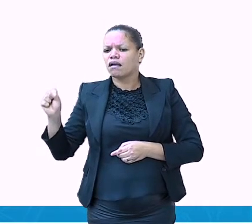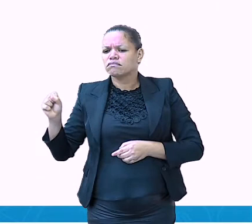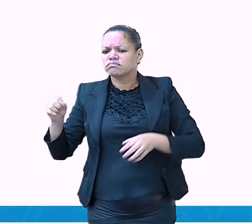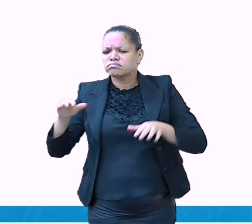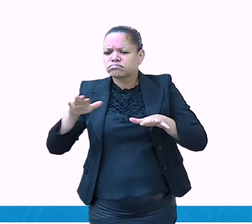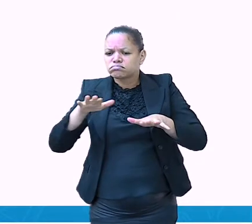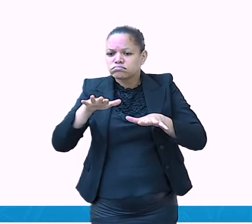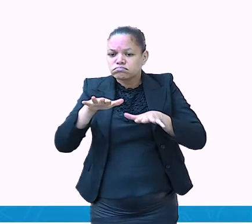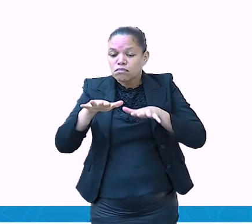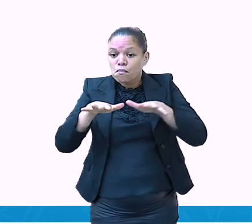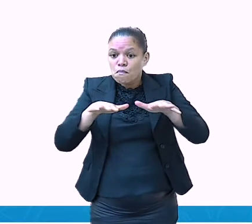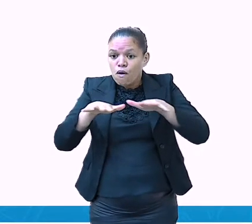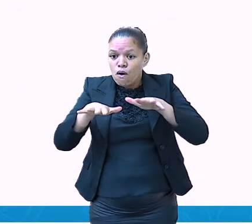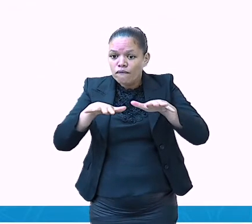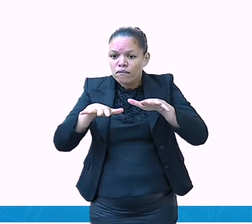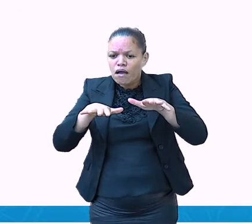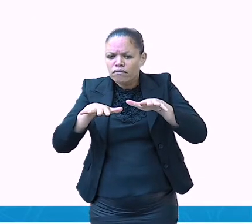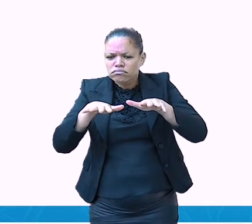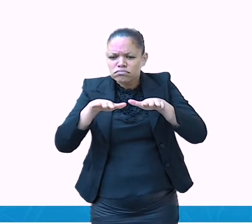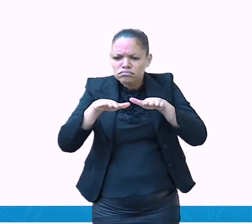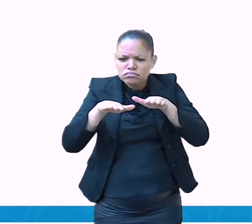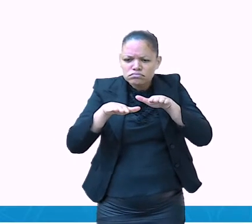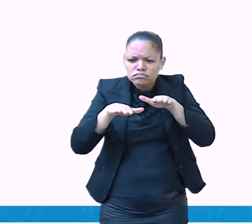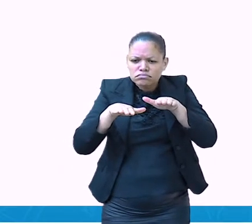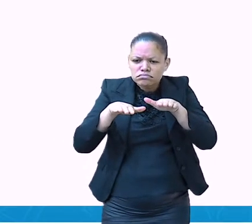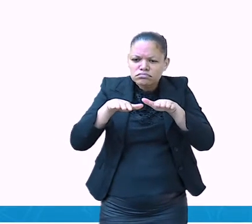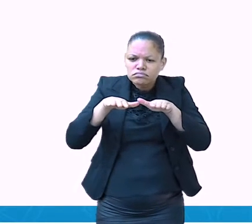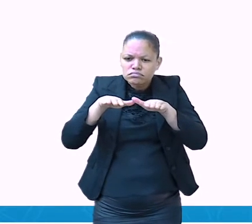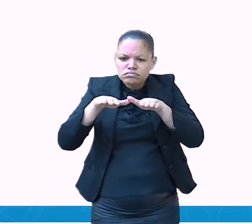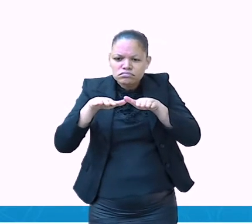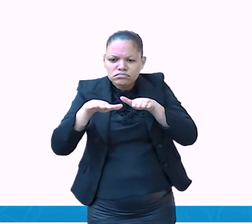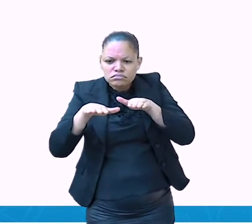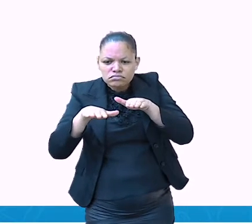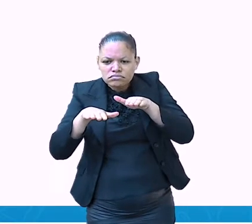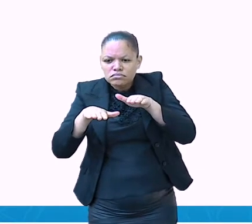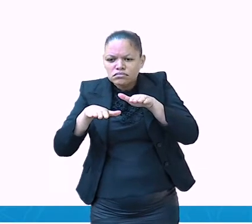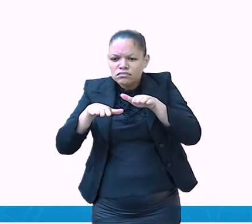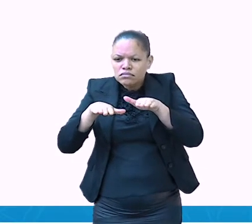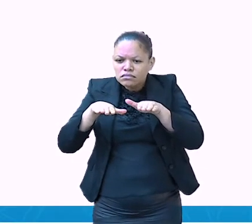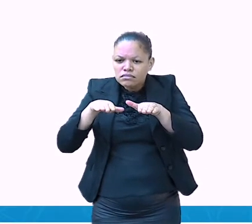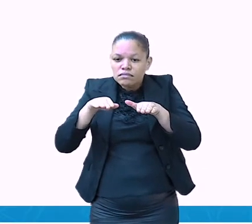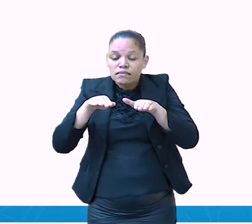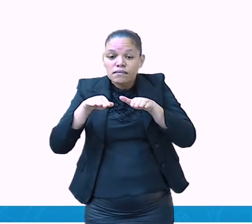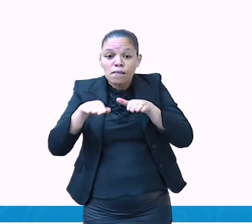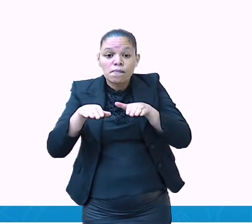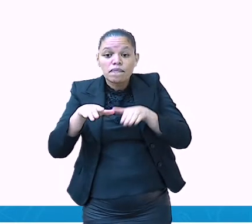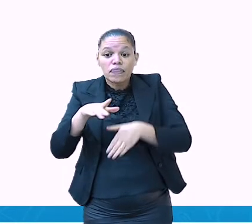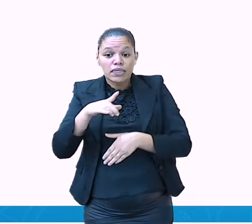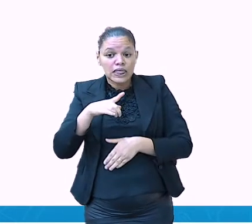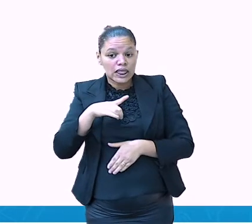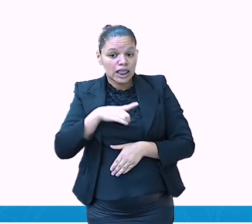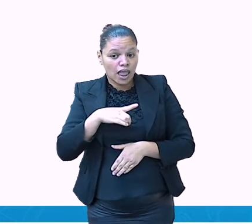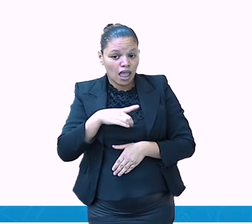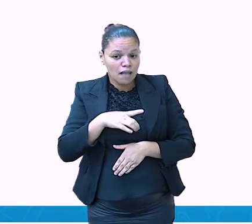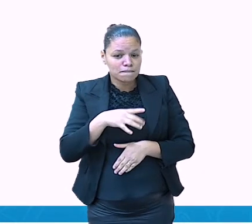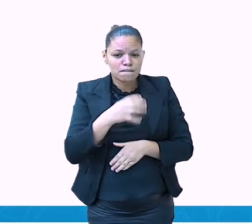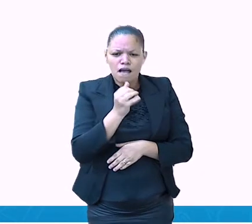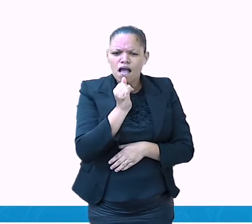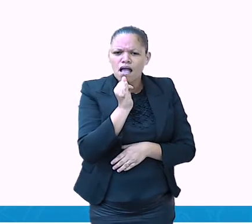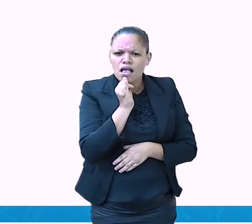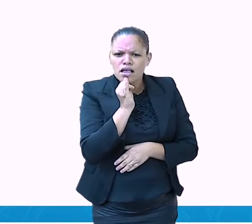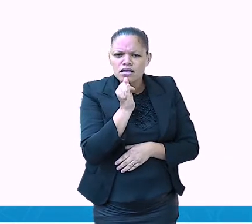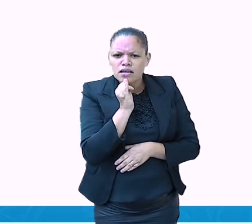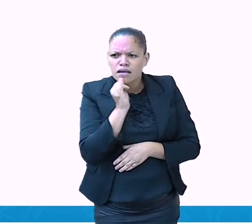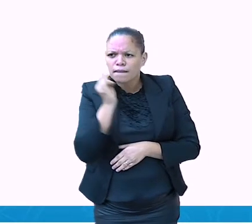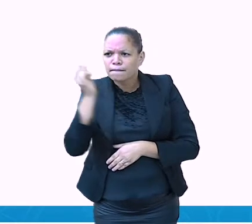devagarzinho, bem devagar. E nós temos aqui, ó, o ouriço. Esse ouriço, ele tem